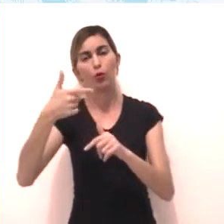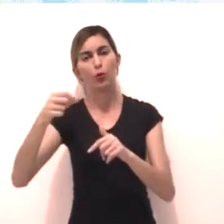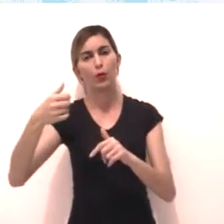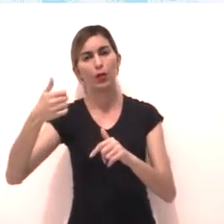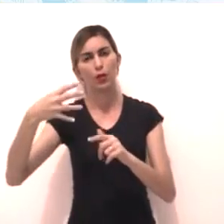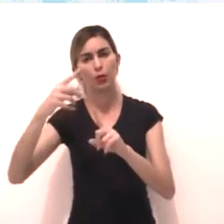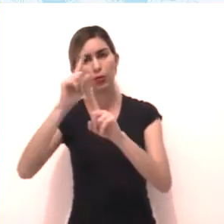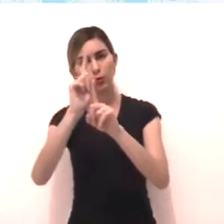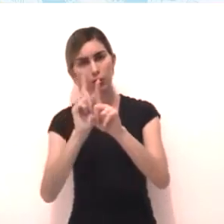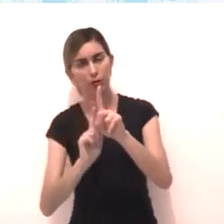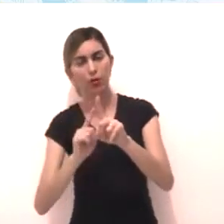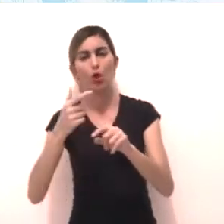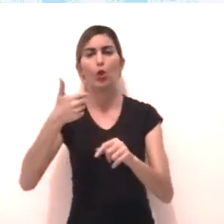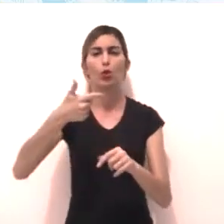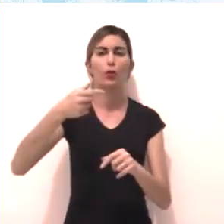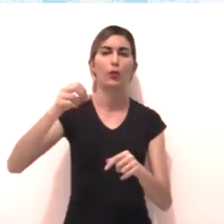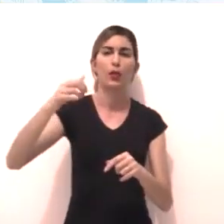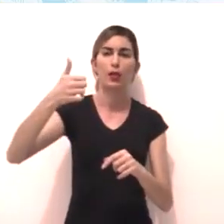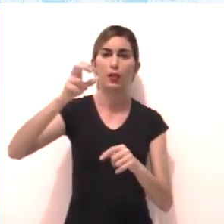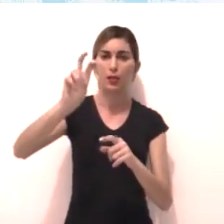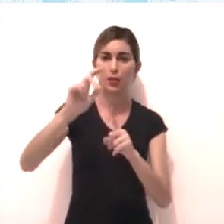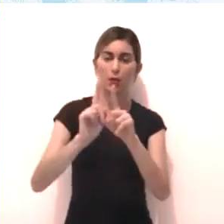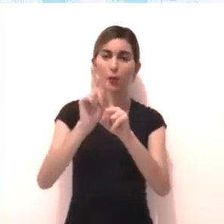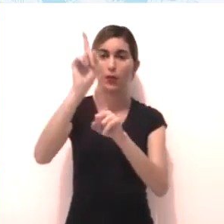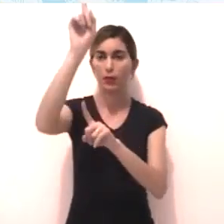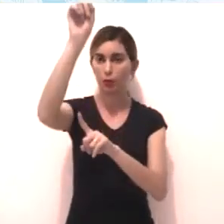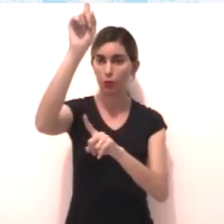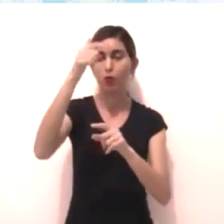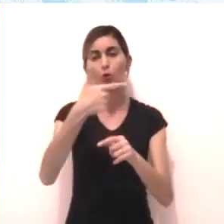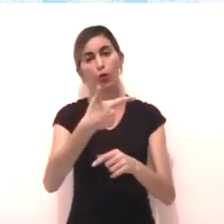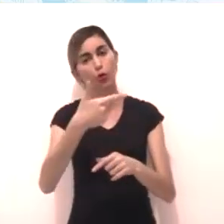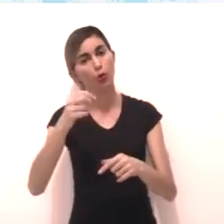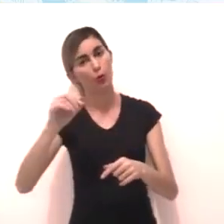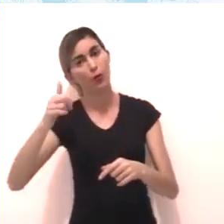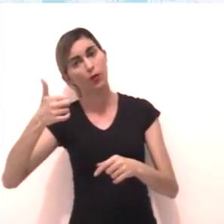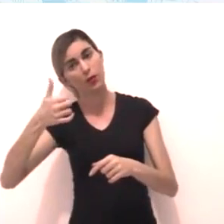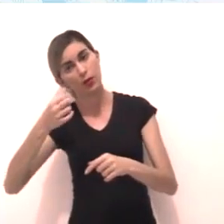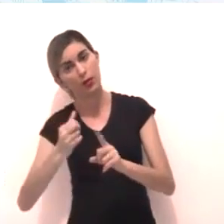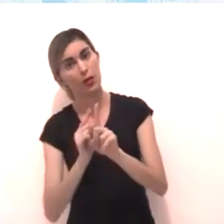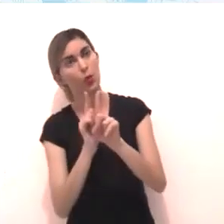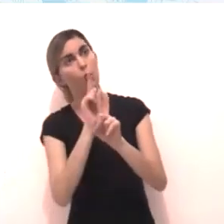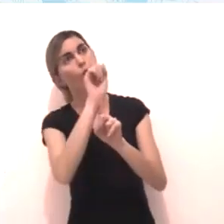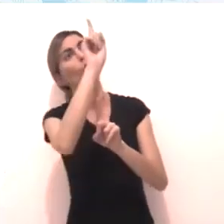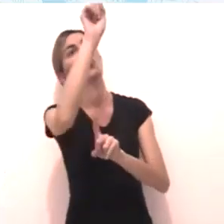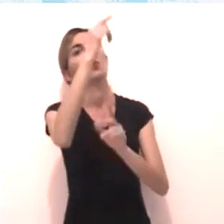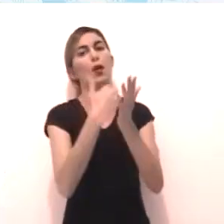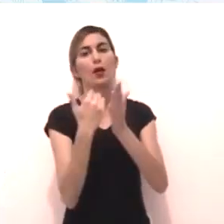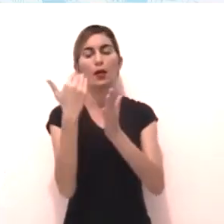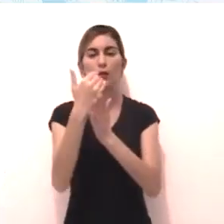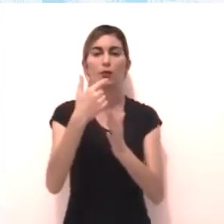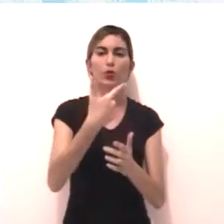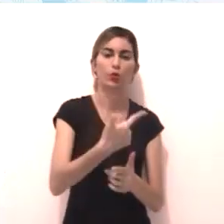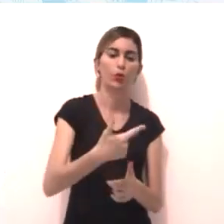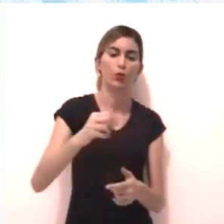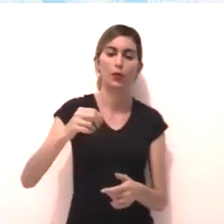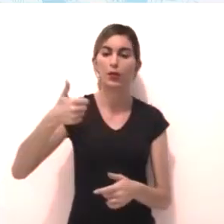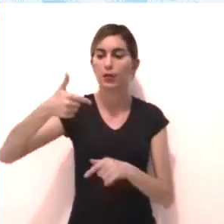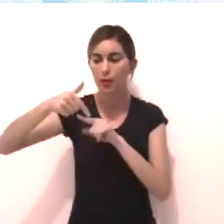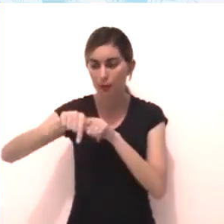2004 diminuiu, 2015 aumentou um pouco, em 2016 já foi um pouco maior, em